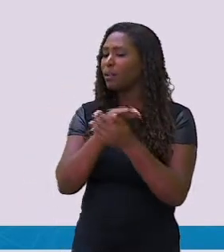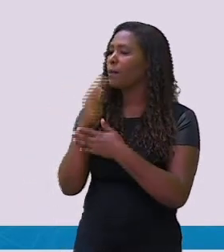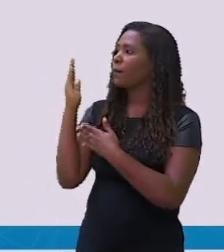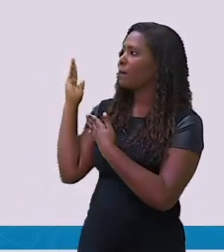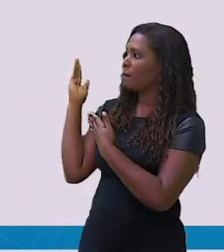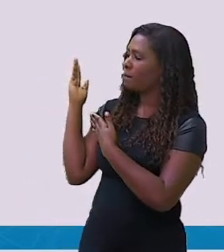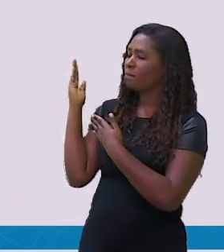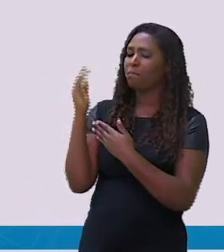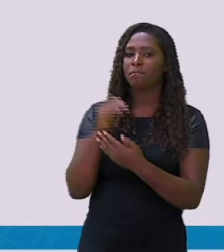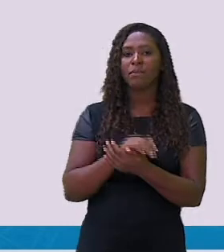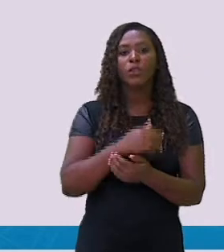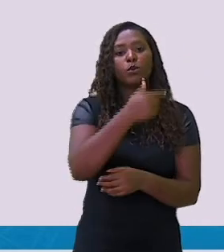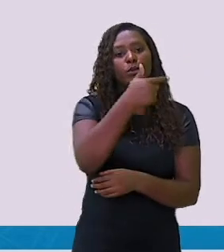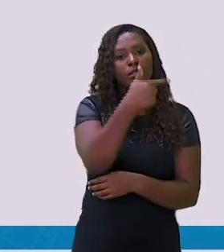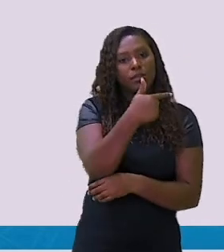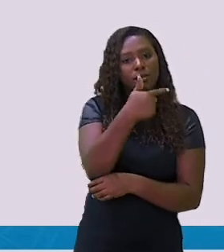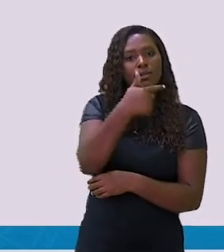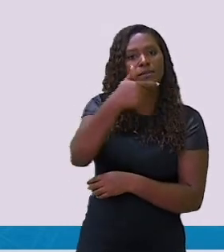225